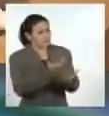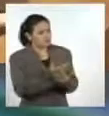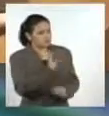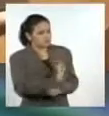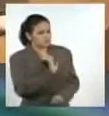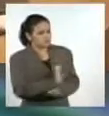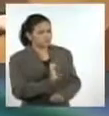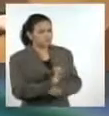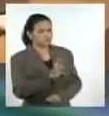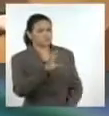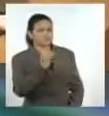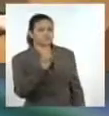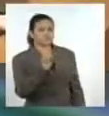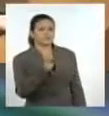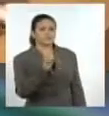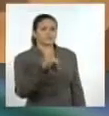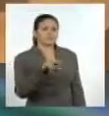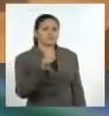Murat.